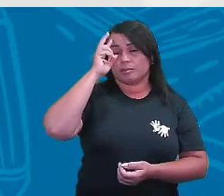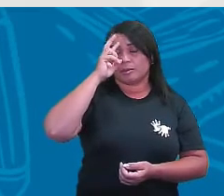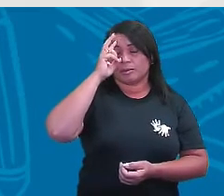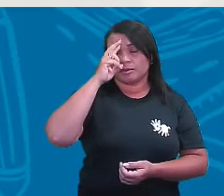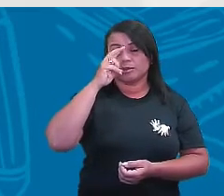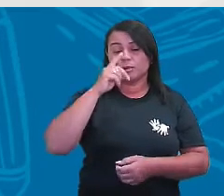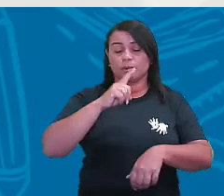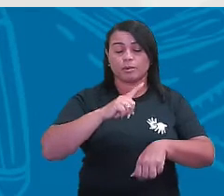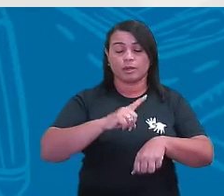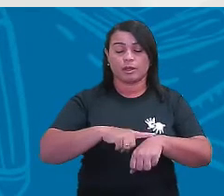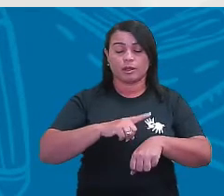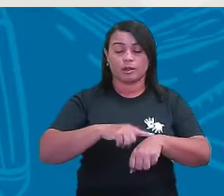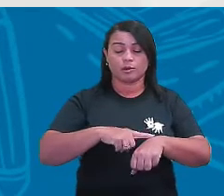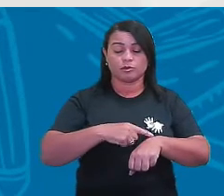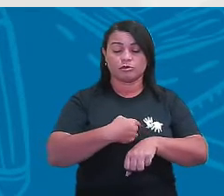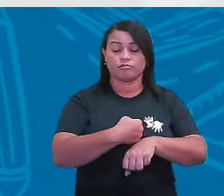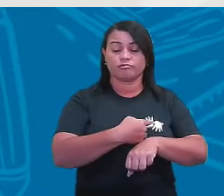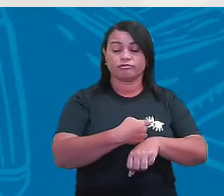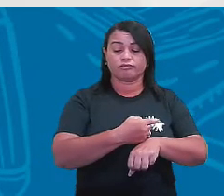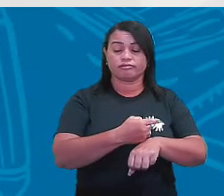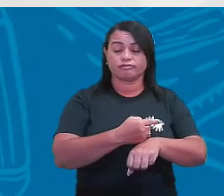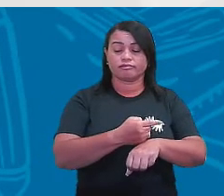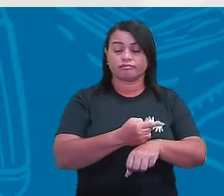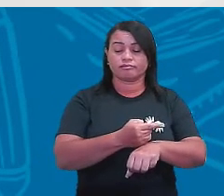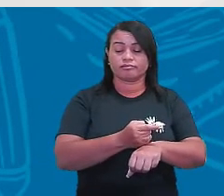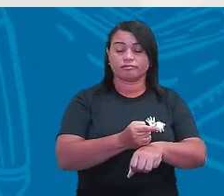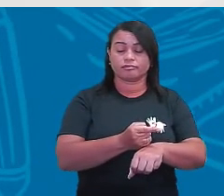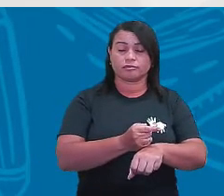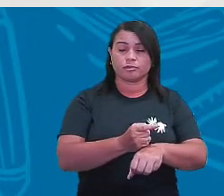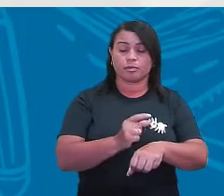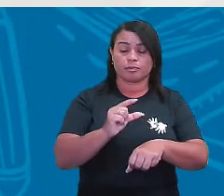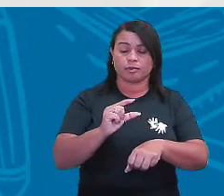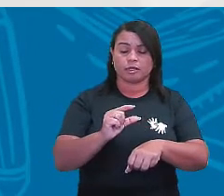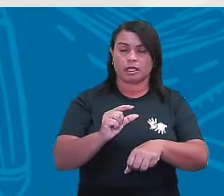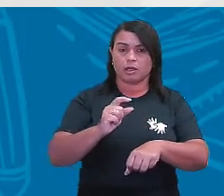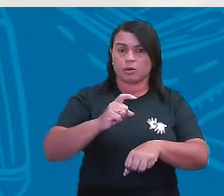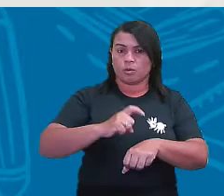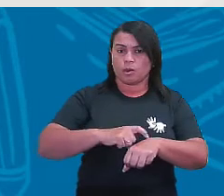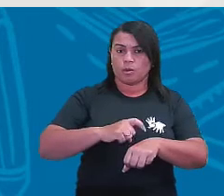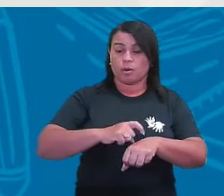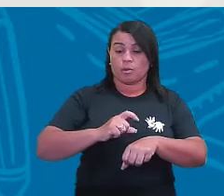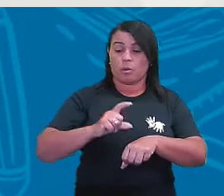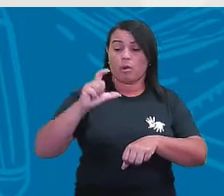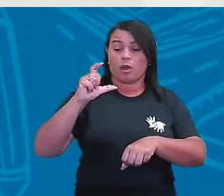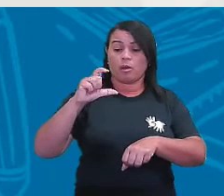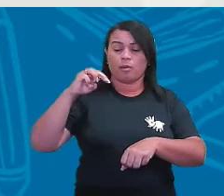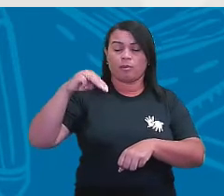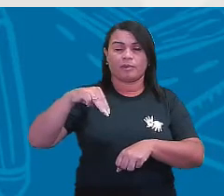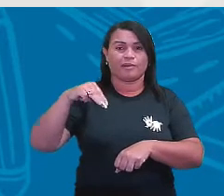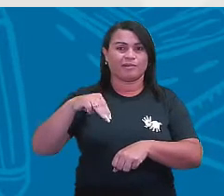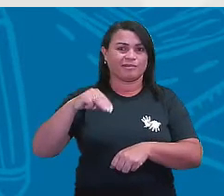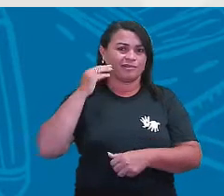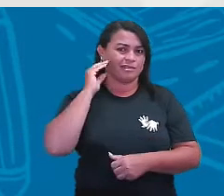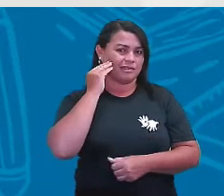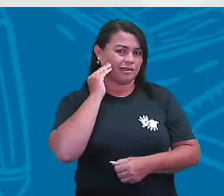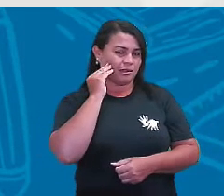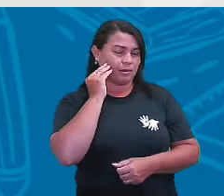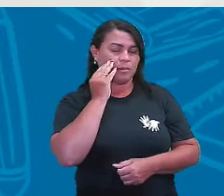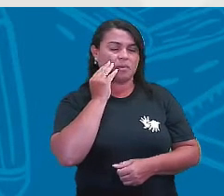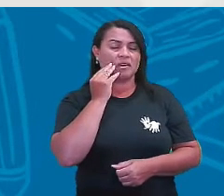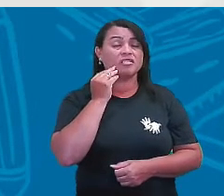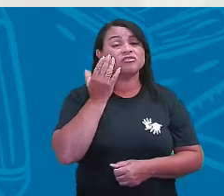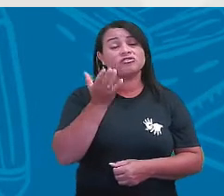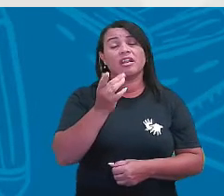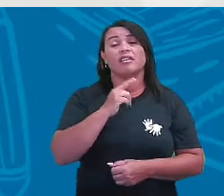de ponteiro, o ponteiro pequeno marca as horas e o ponteiro maior ele vai gravar o minuto, tá certo? Já em um